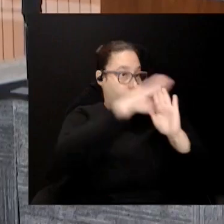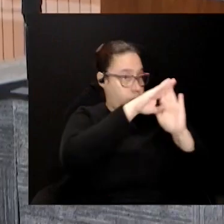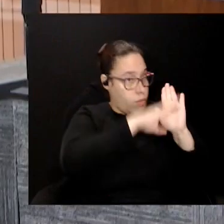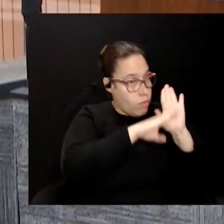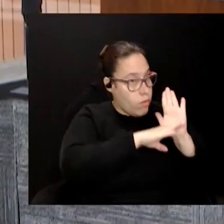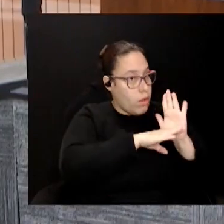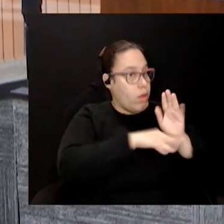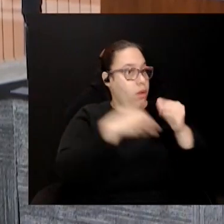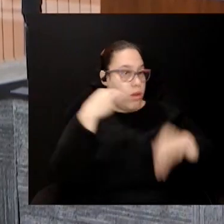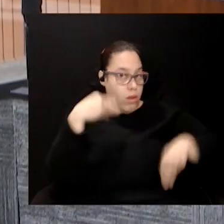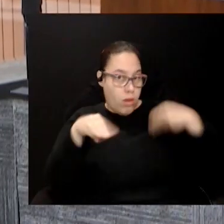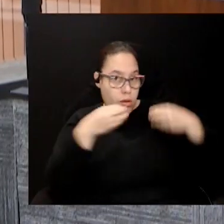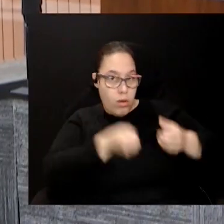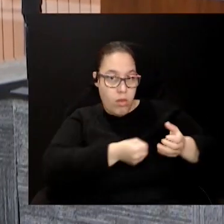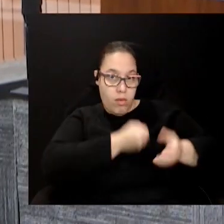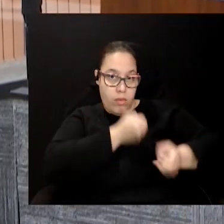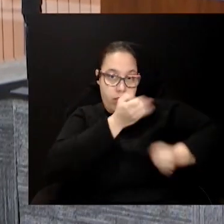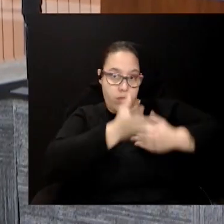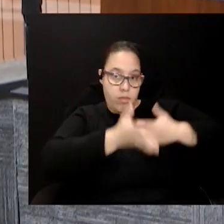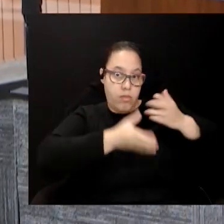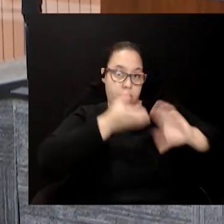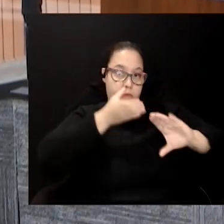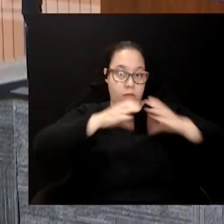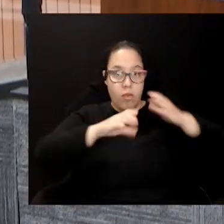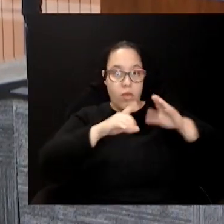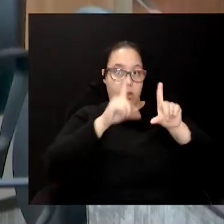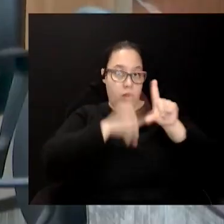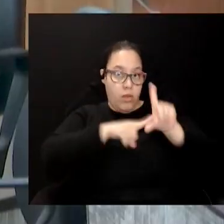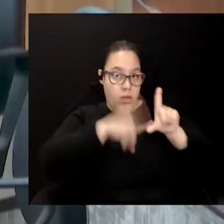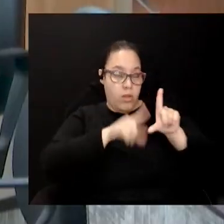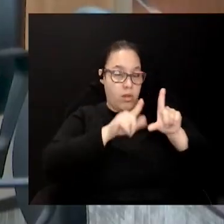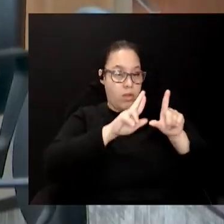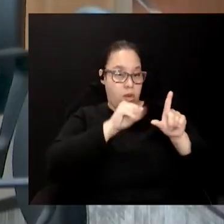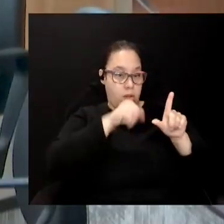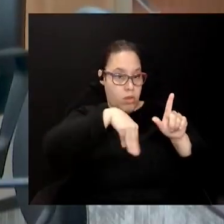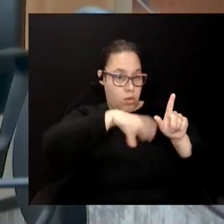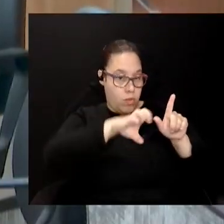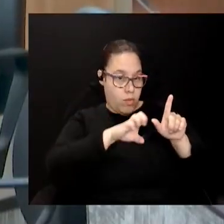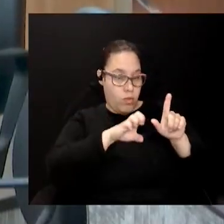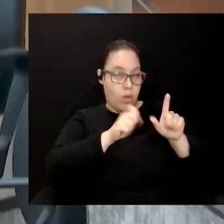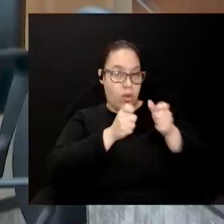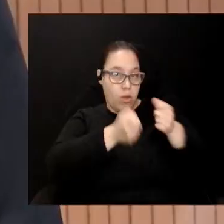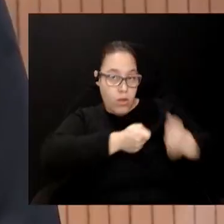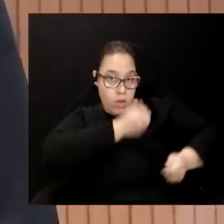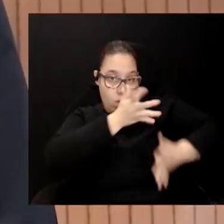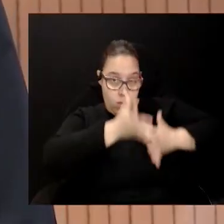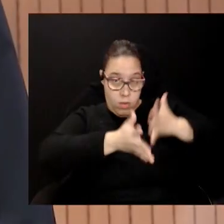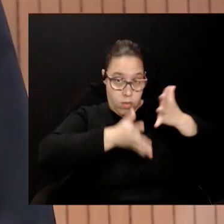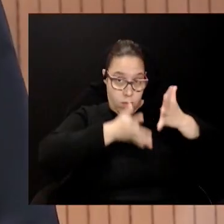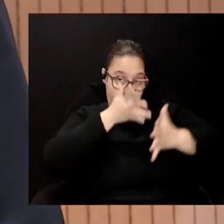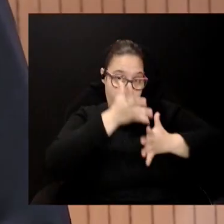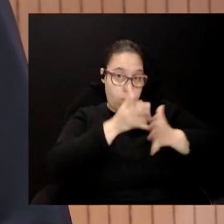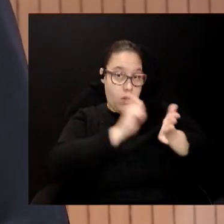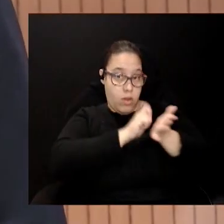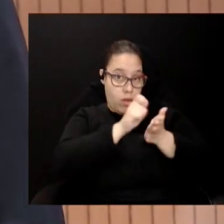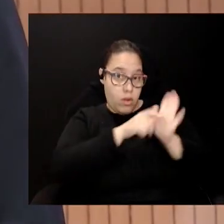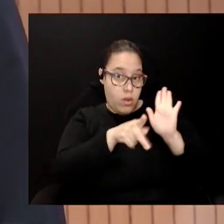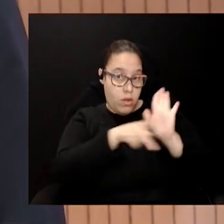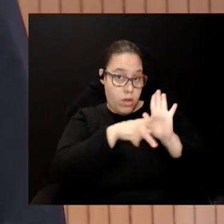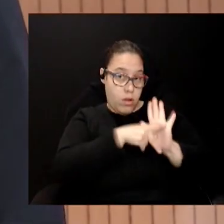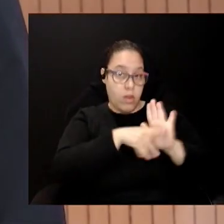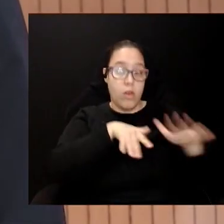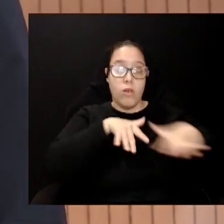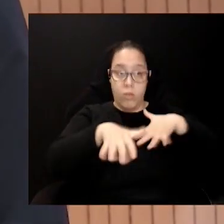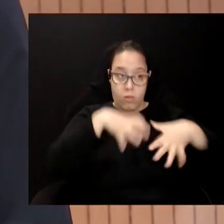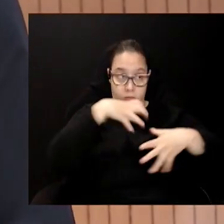poesia, canções com letras de Guilherme de Almeida e declamação de poemas do escritor. Momentos que celebraram